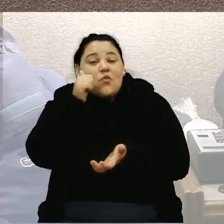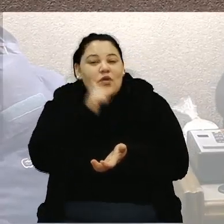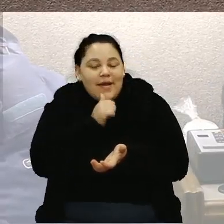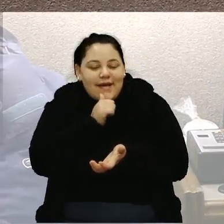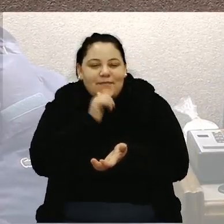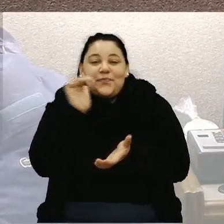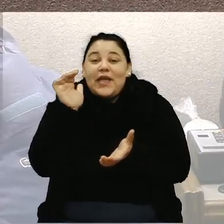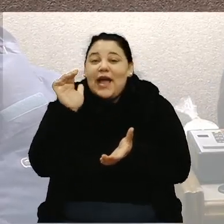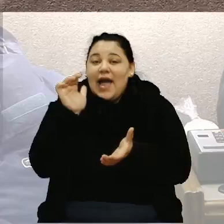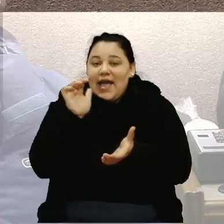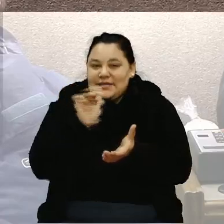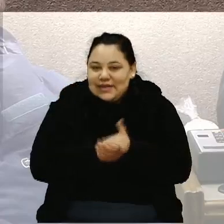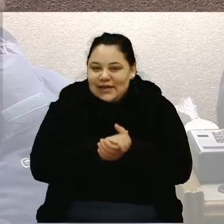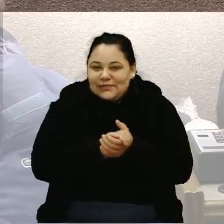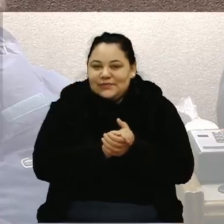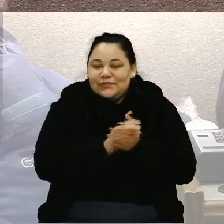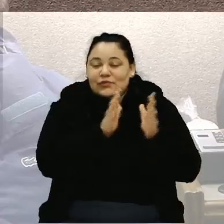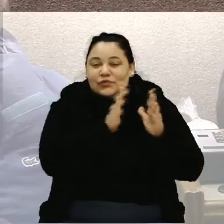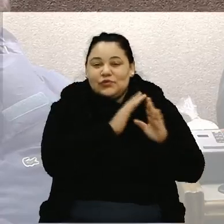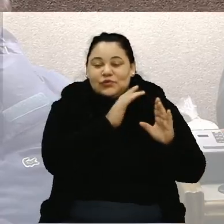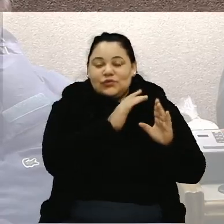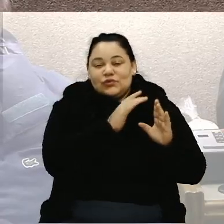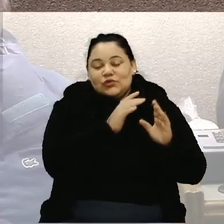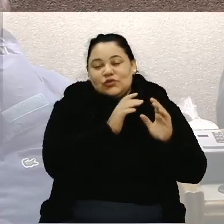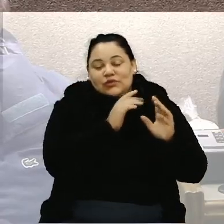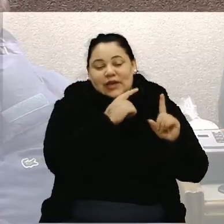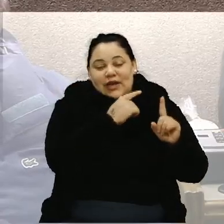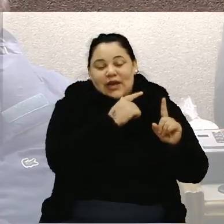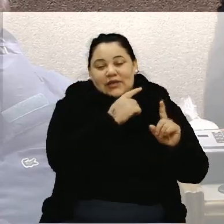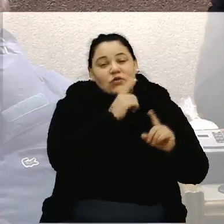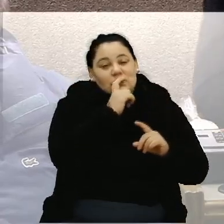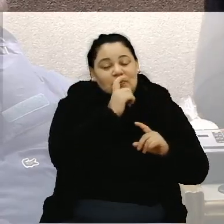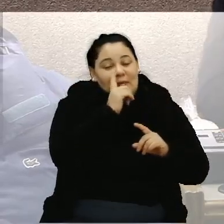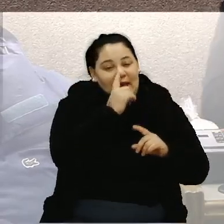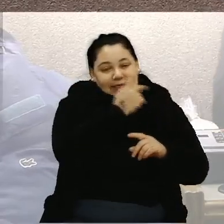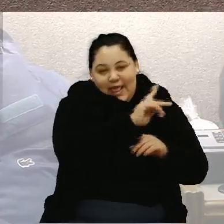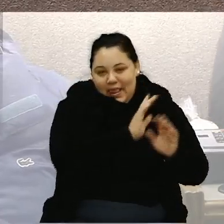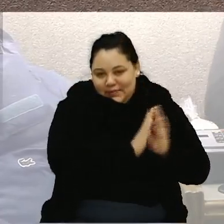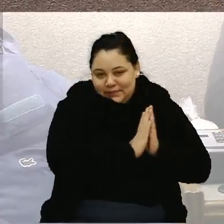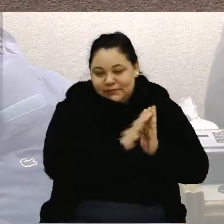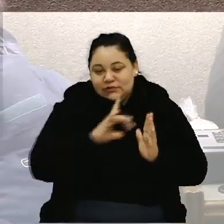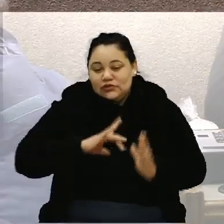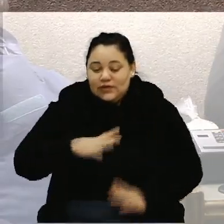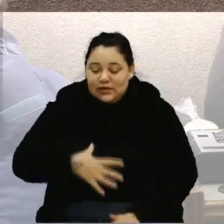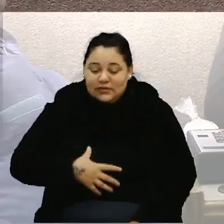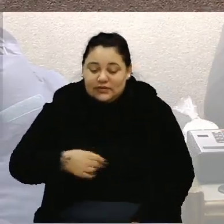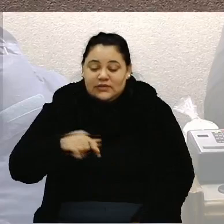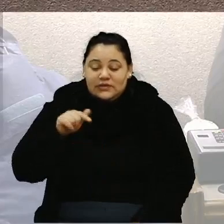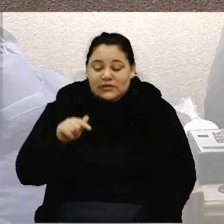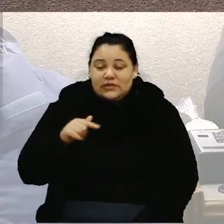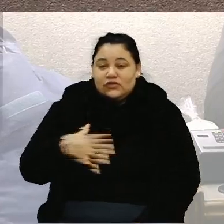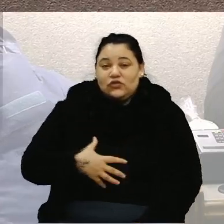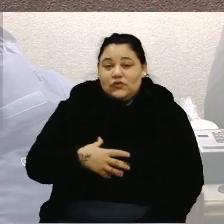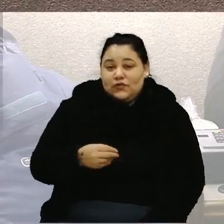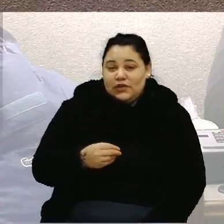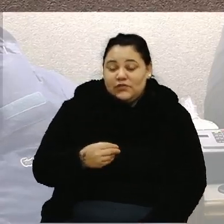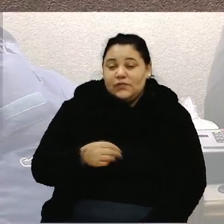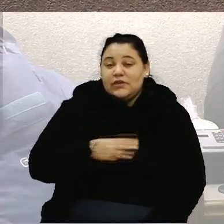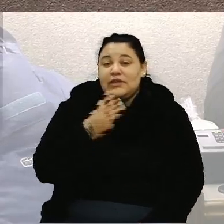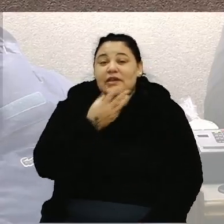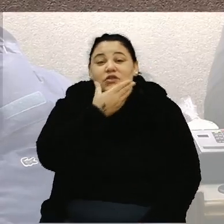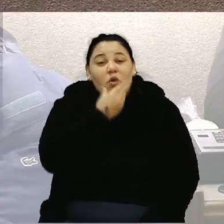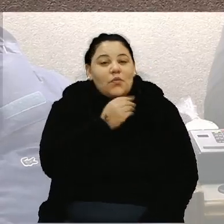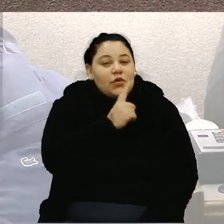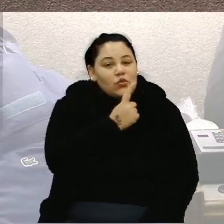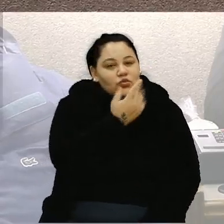casaram-se na casa dos pais de Heredi. Dessa união tiveram 7 filhos, sendo 3 homens, um deles já falecido, e